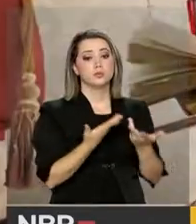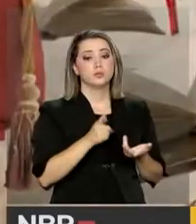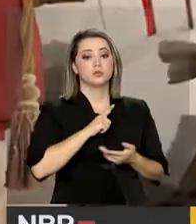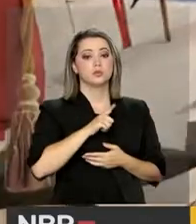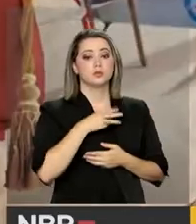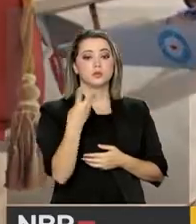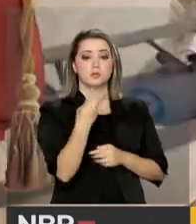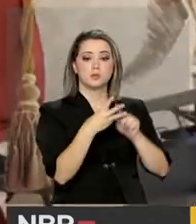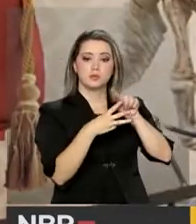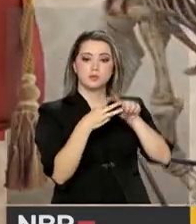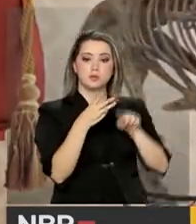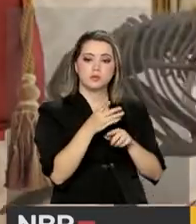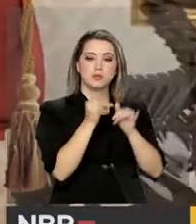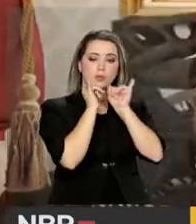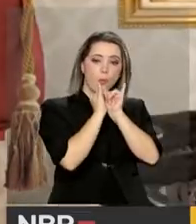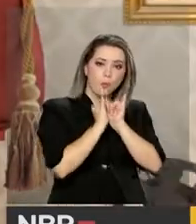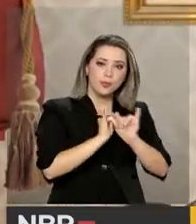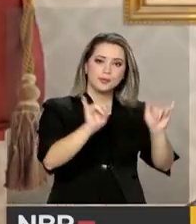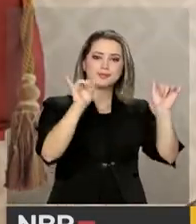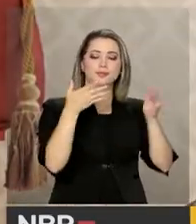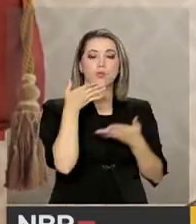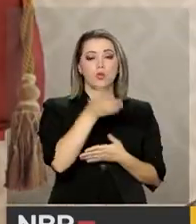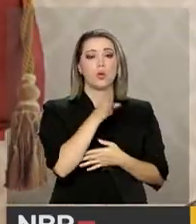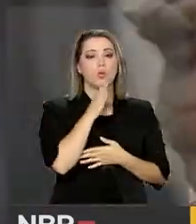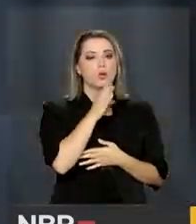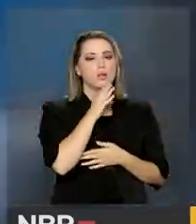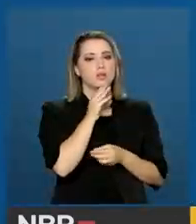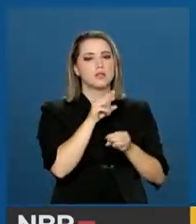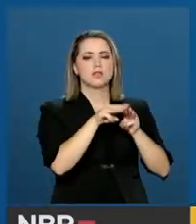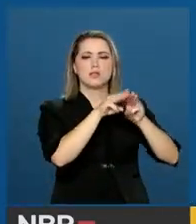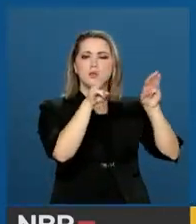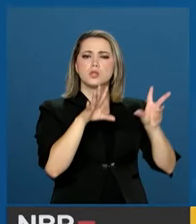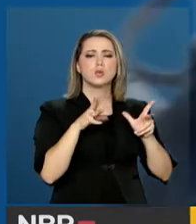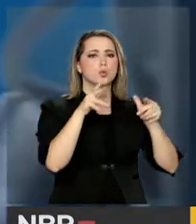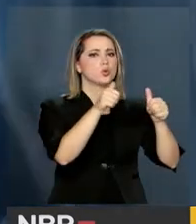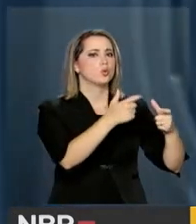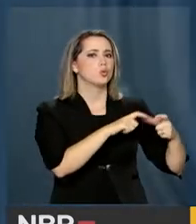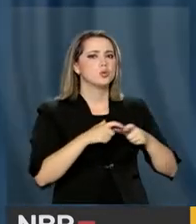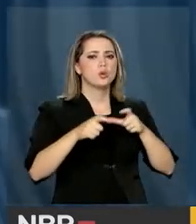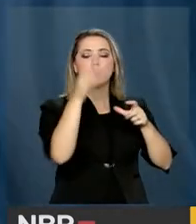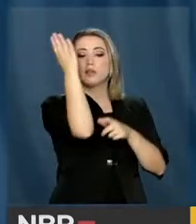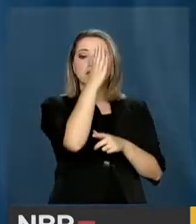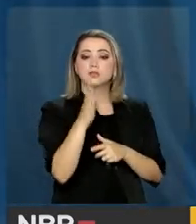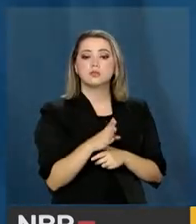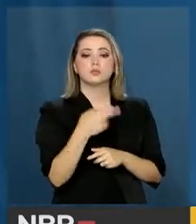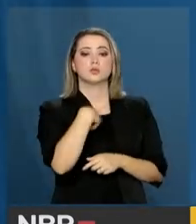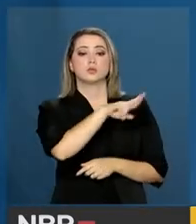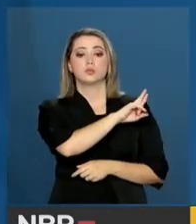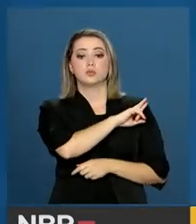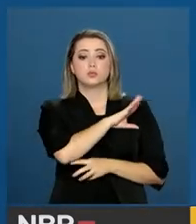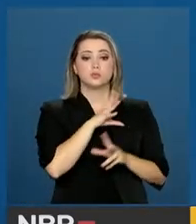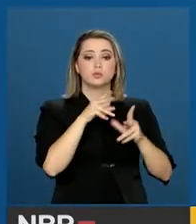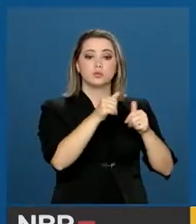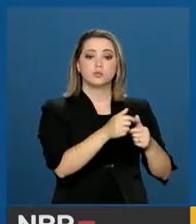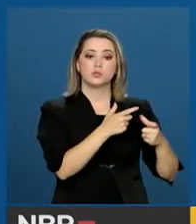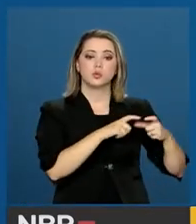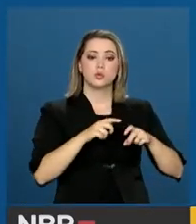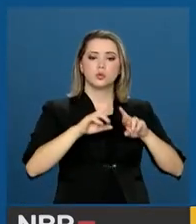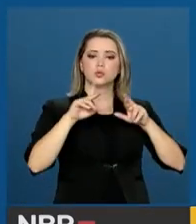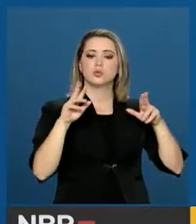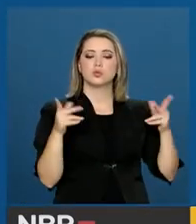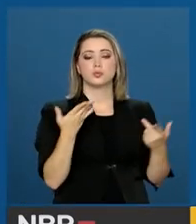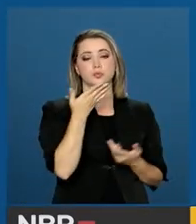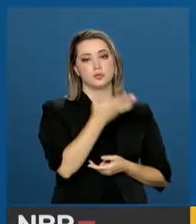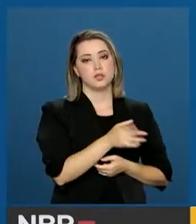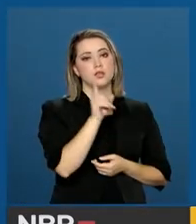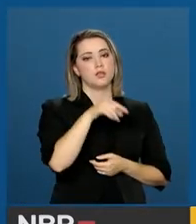temos esses 3 canais de divulgação. O Conhecendo Museus tem museus de todas as regiões brasileiras representados e de todas as tipologias.